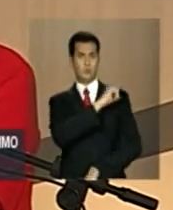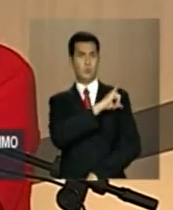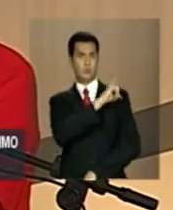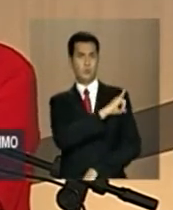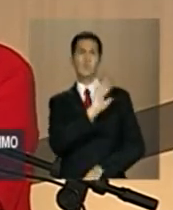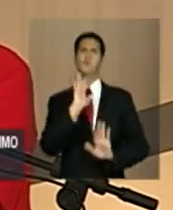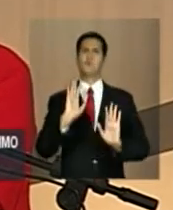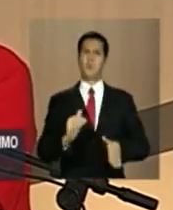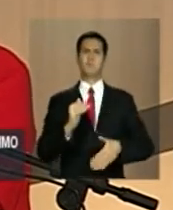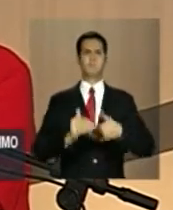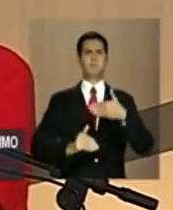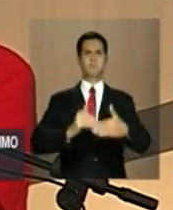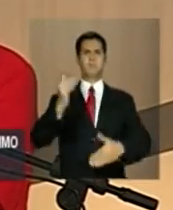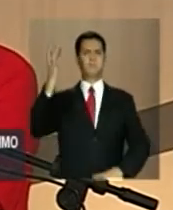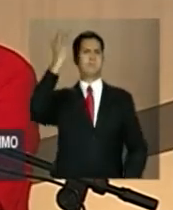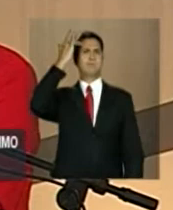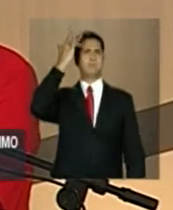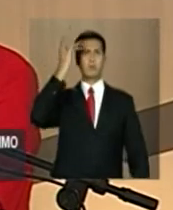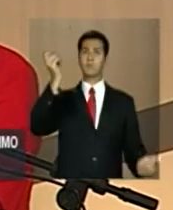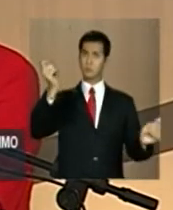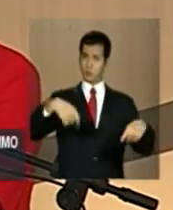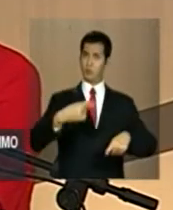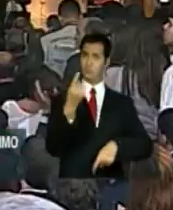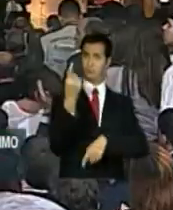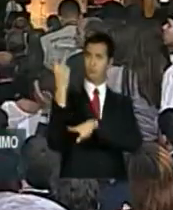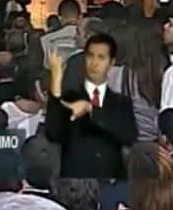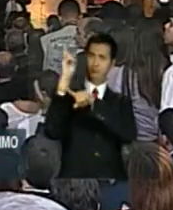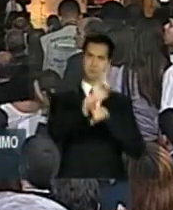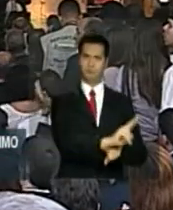empréstimo. E nós sabemos